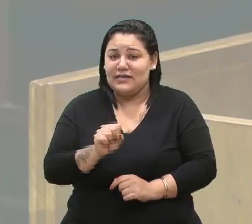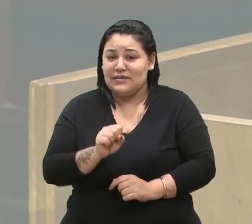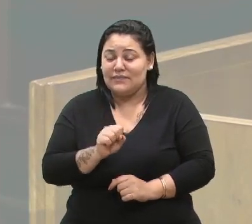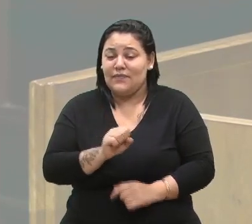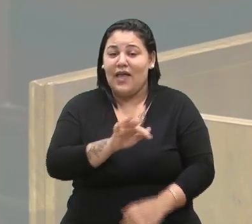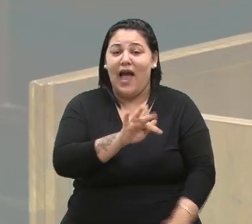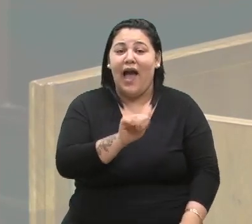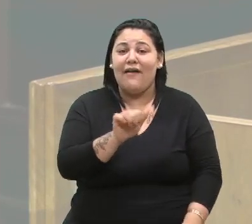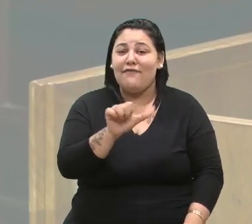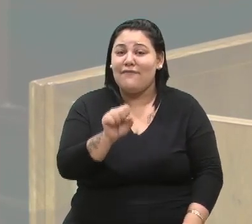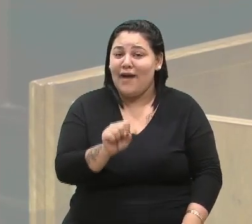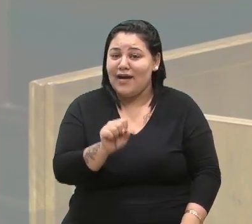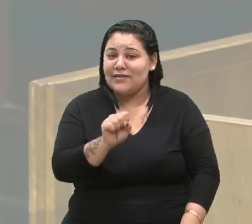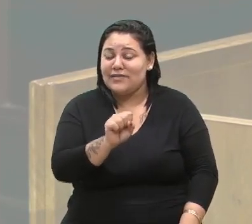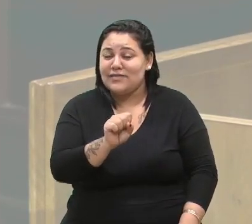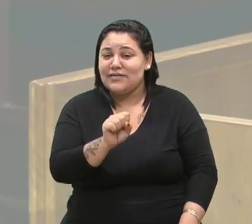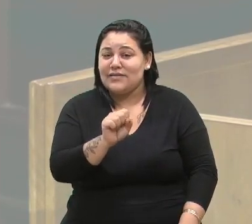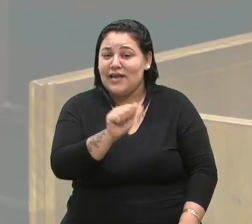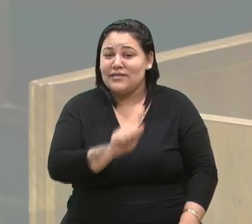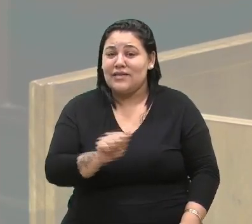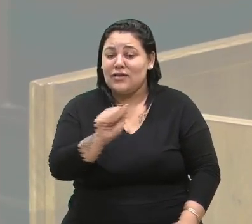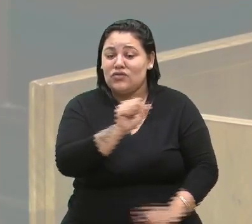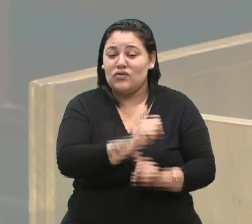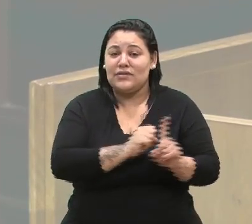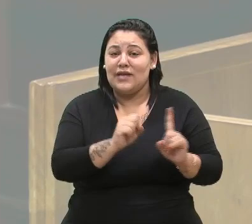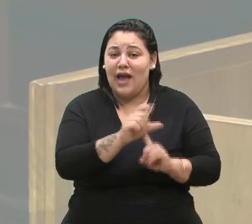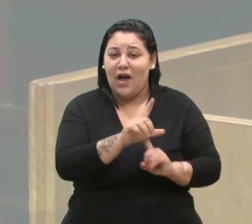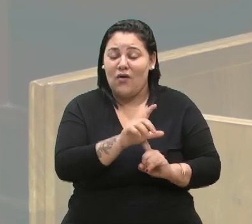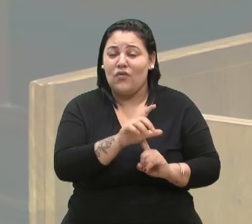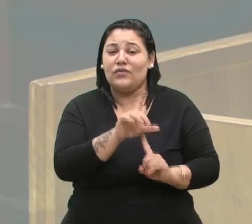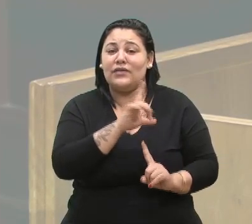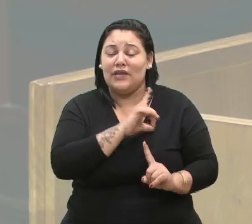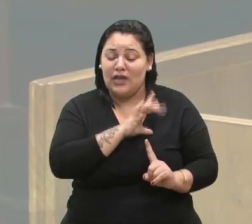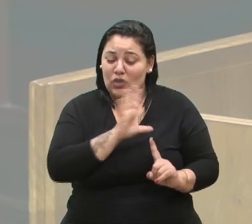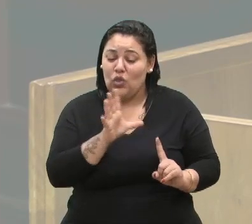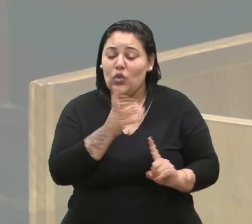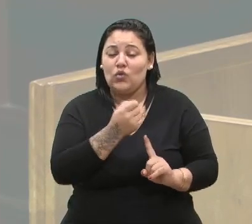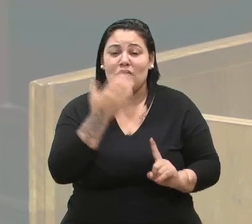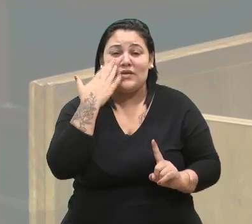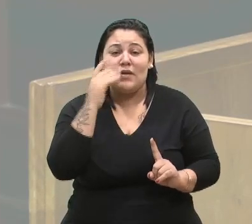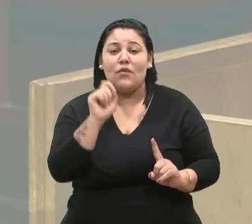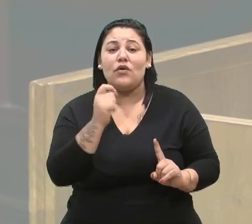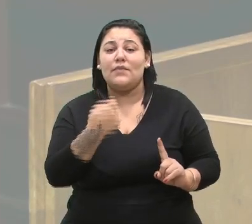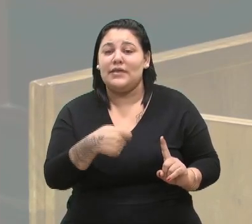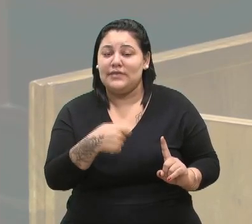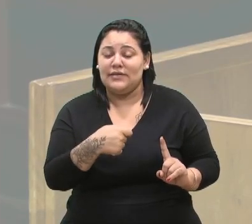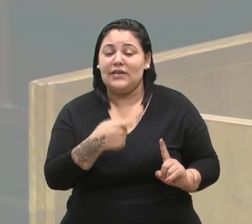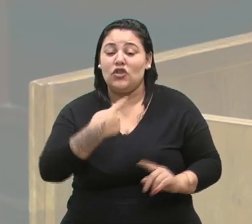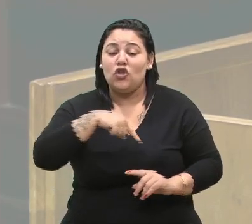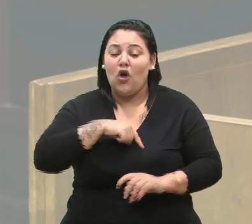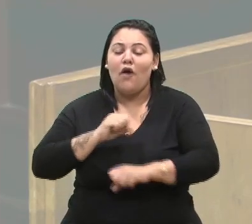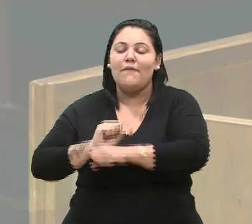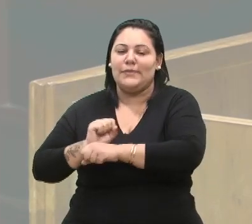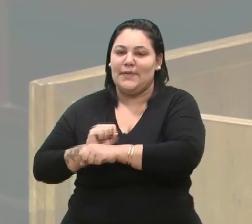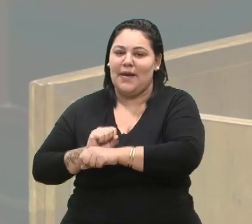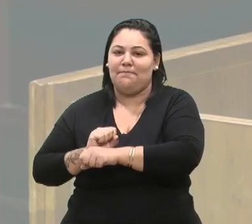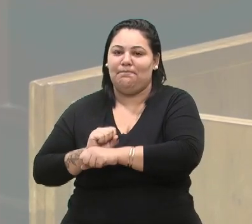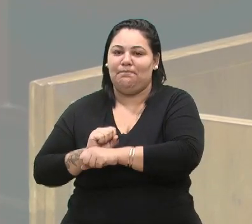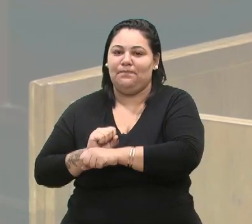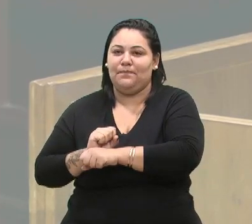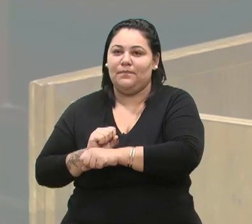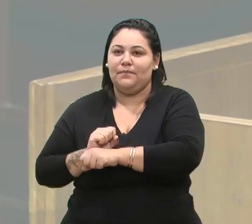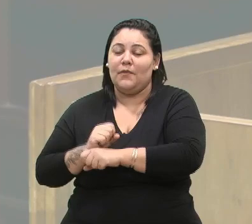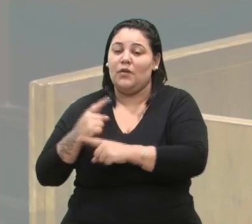todo o mapeamento, a FAS sabe realmente quem realmente precisa, então nós aguardamos que isso